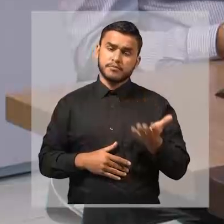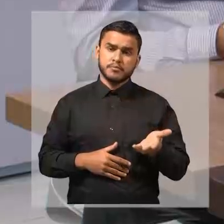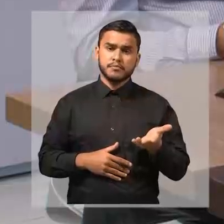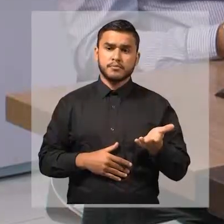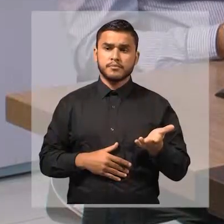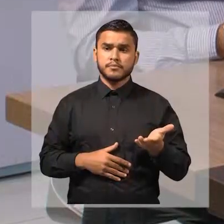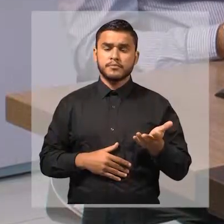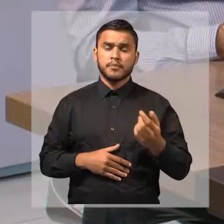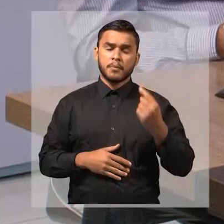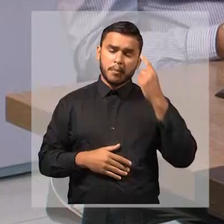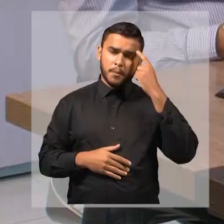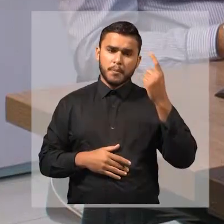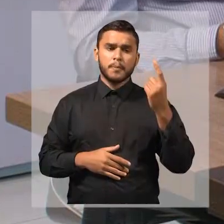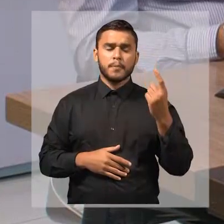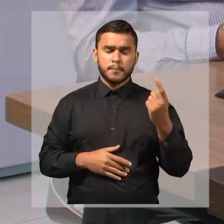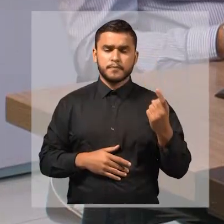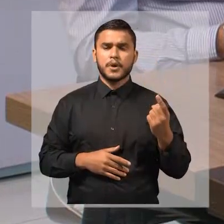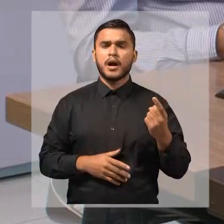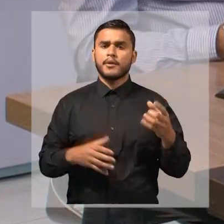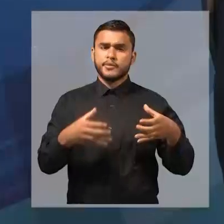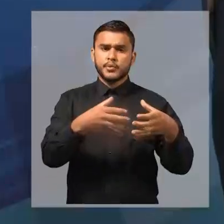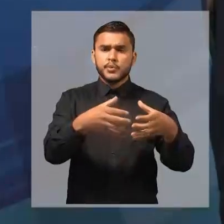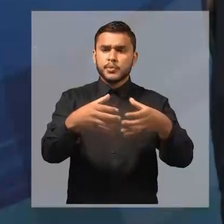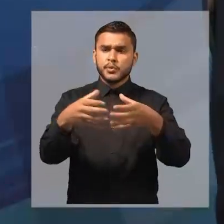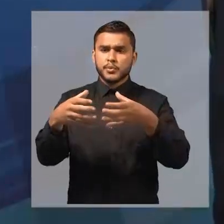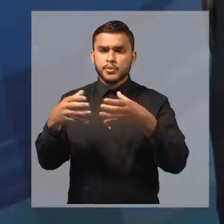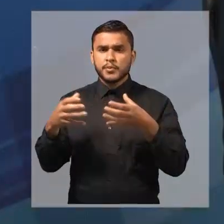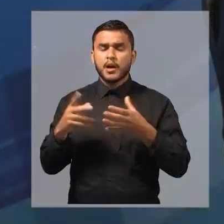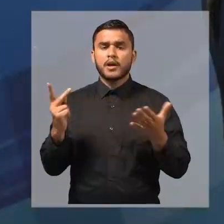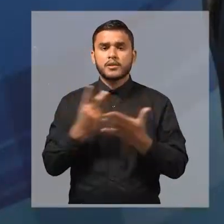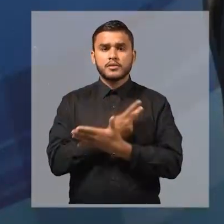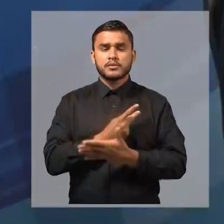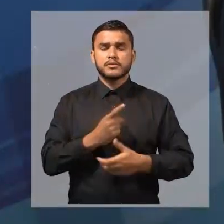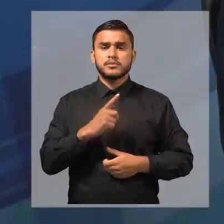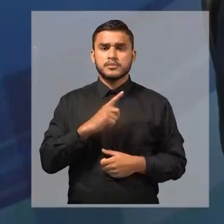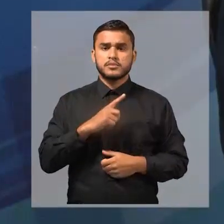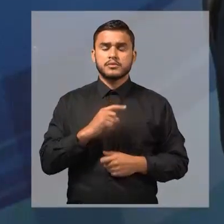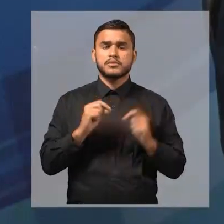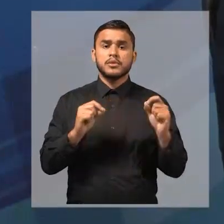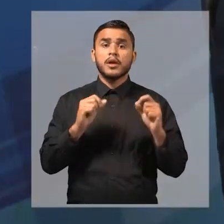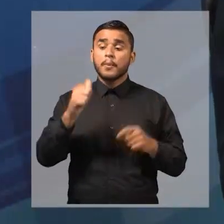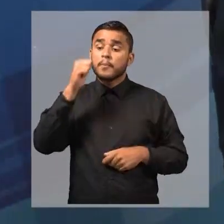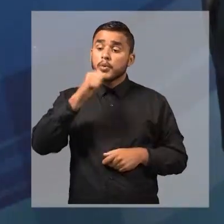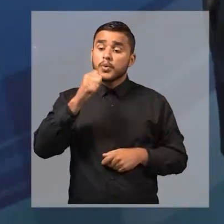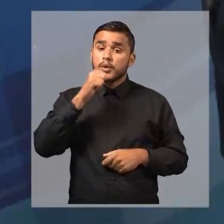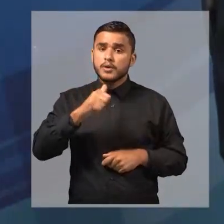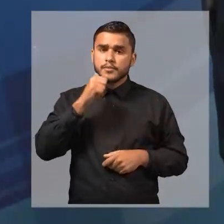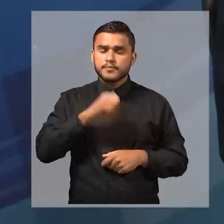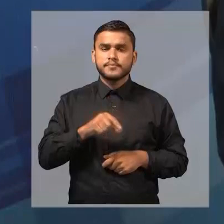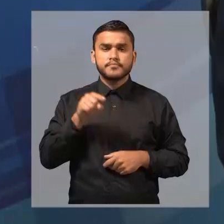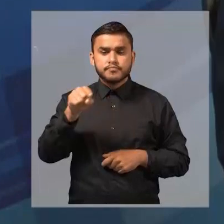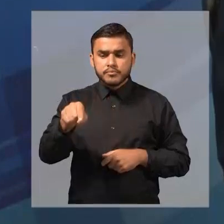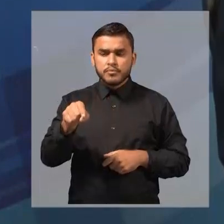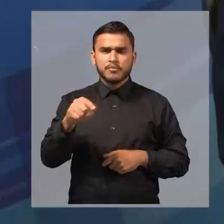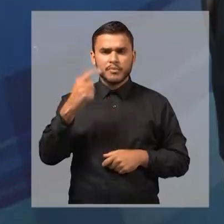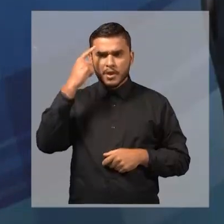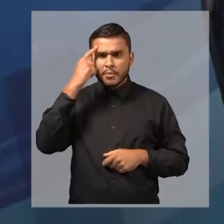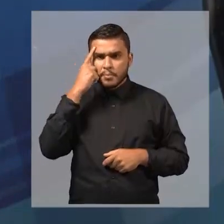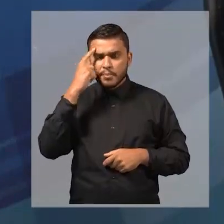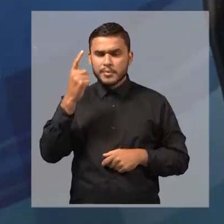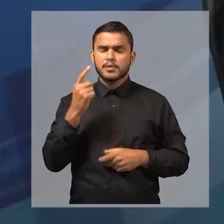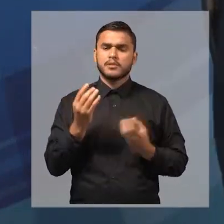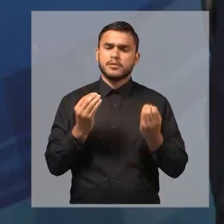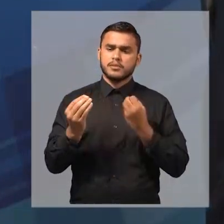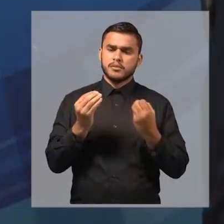vamos dizer assim, nichos da sociedade, né, com relação à mulher, ao papel que a mulher hoje tem